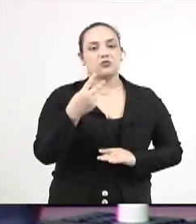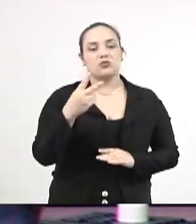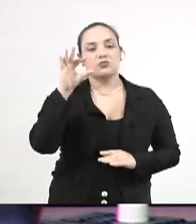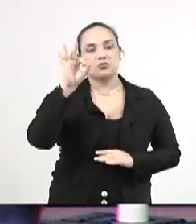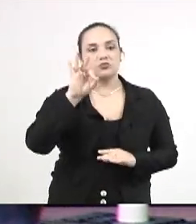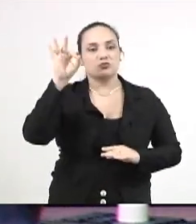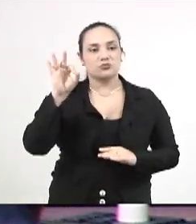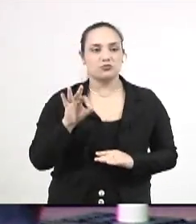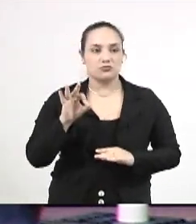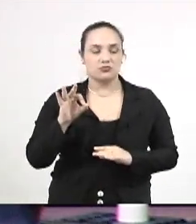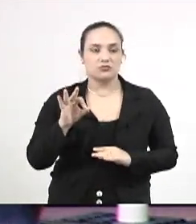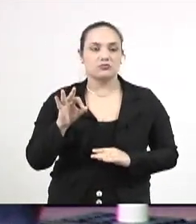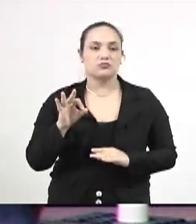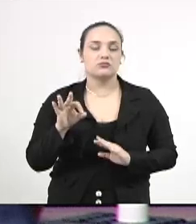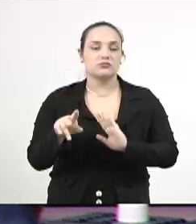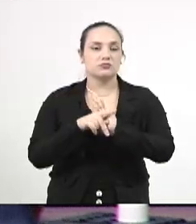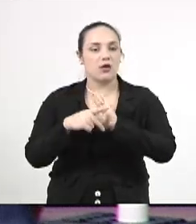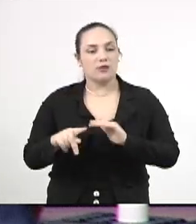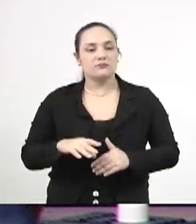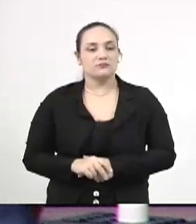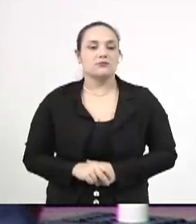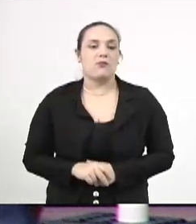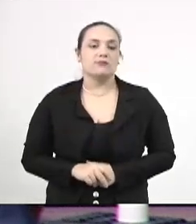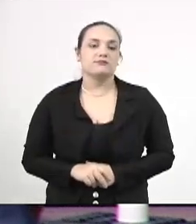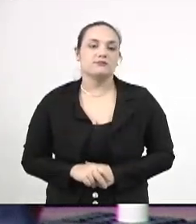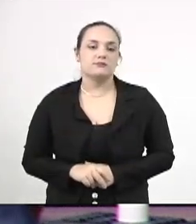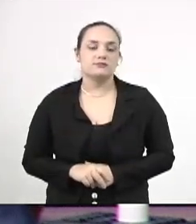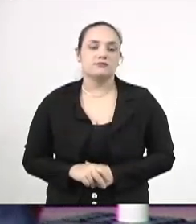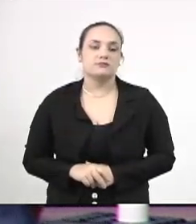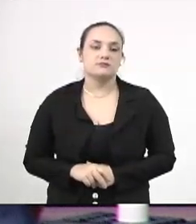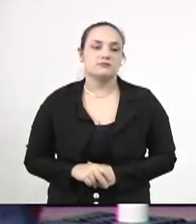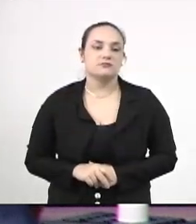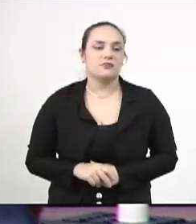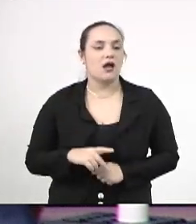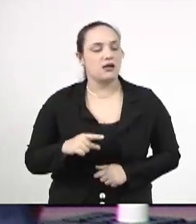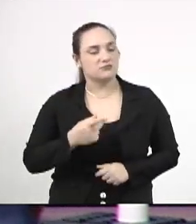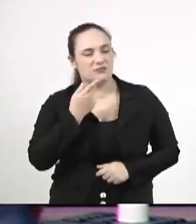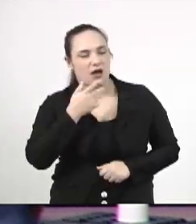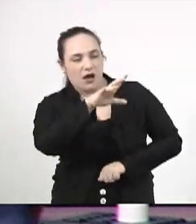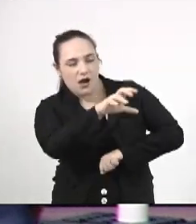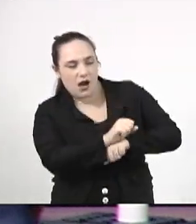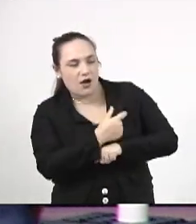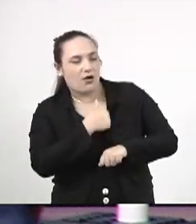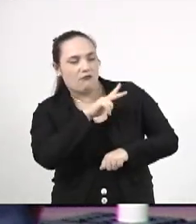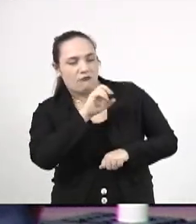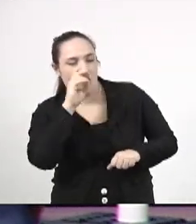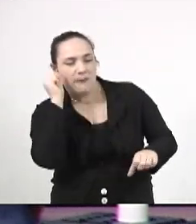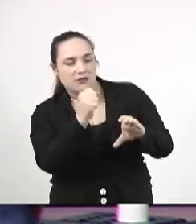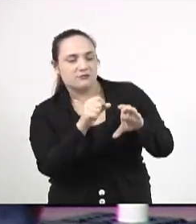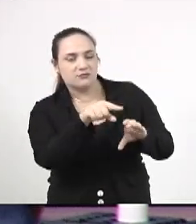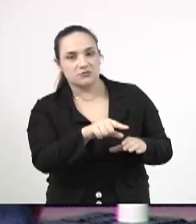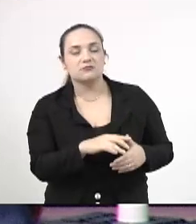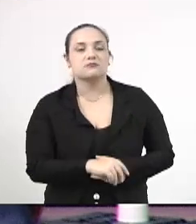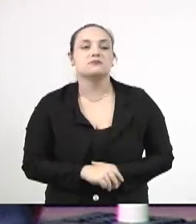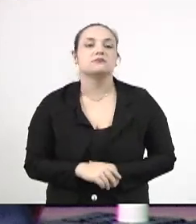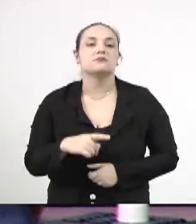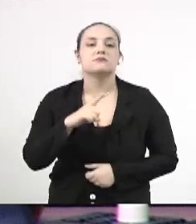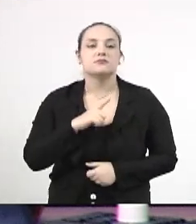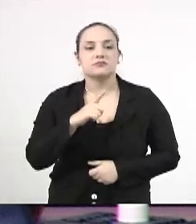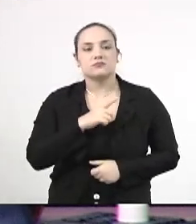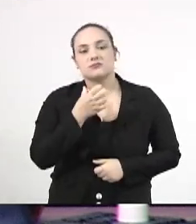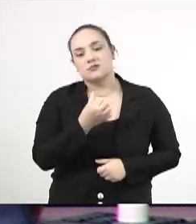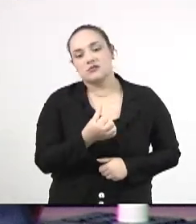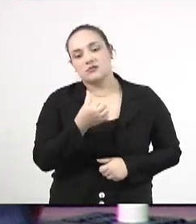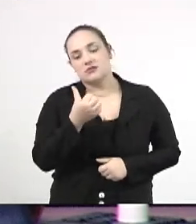7,2%, resultando isso em ameaças, né, contra as mulheres, resultando em